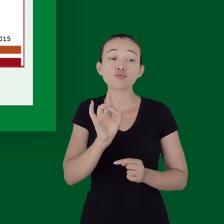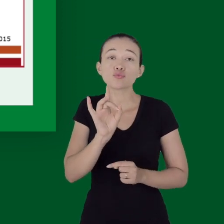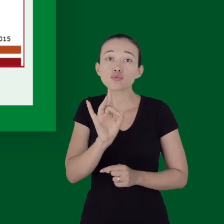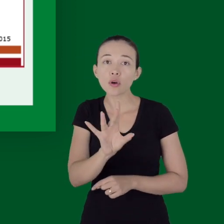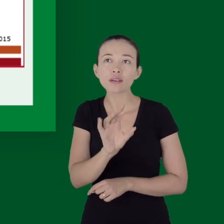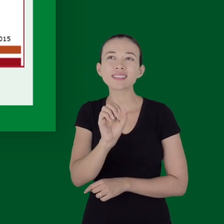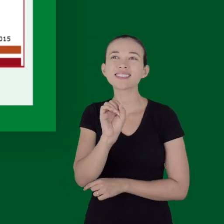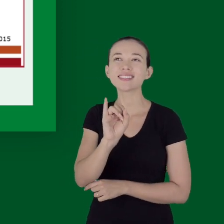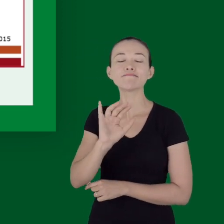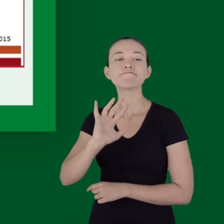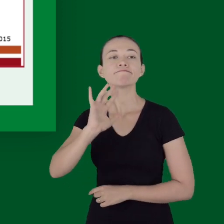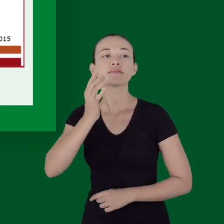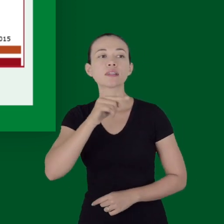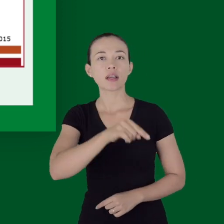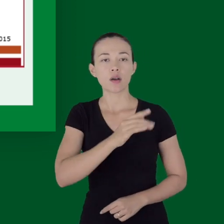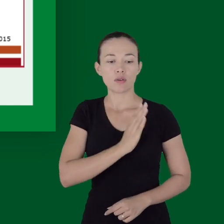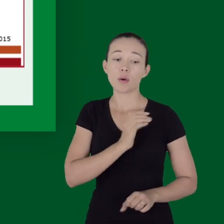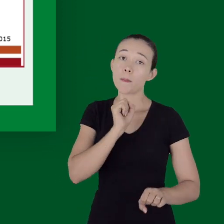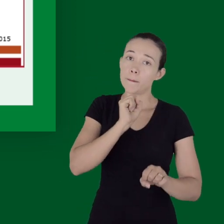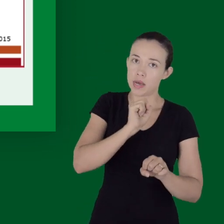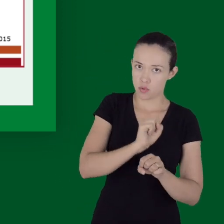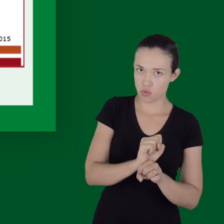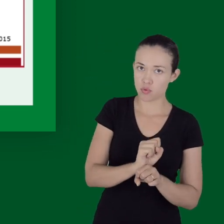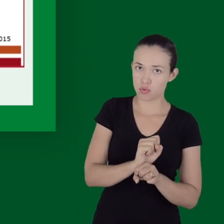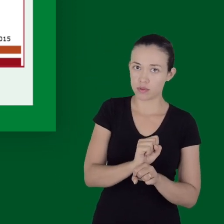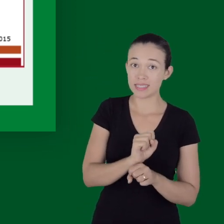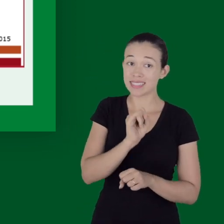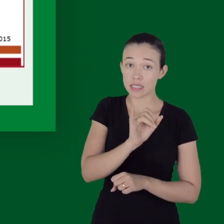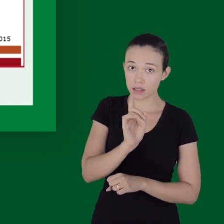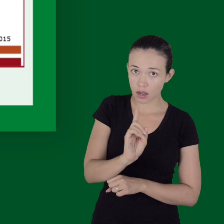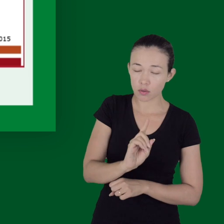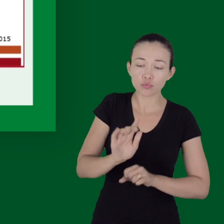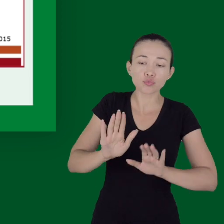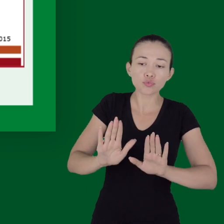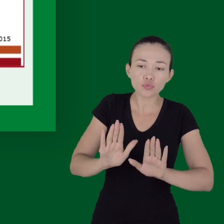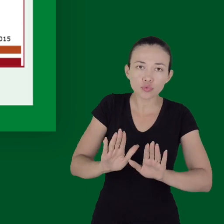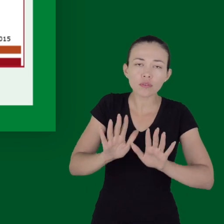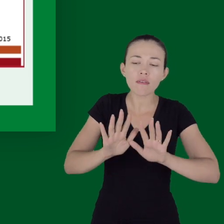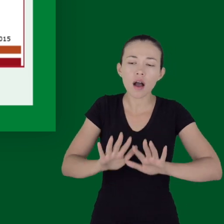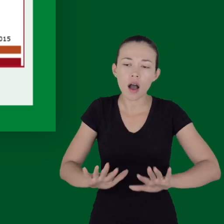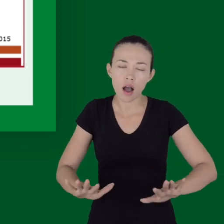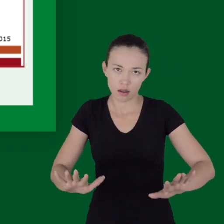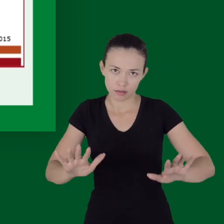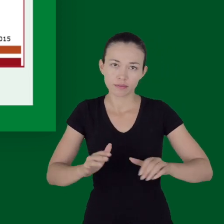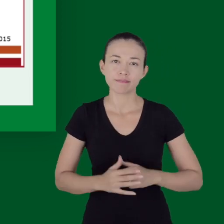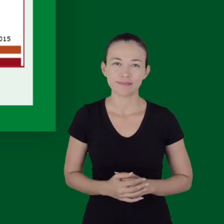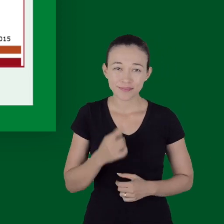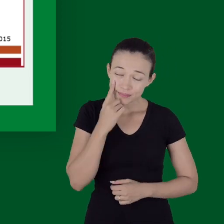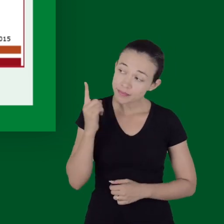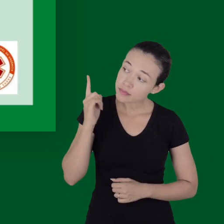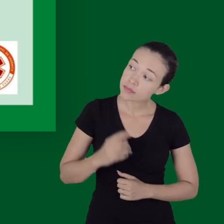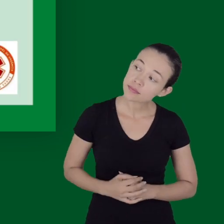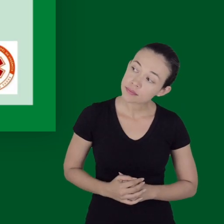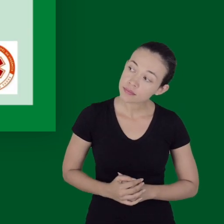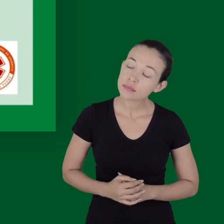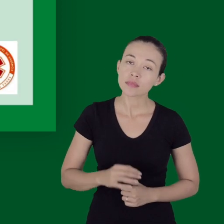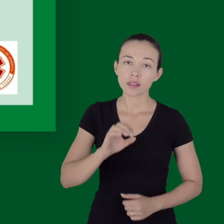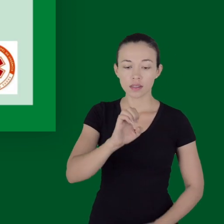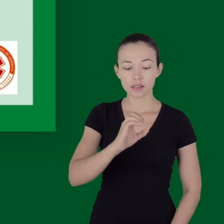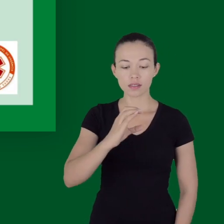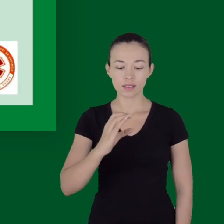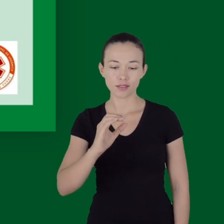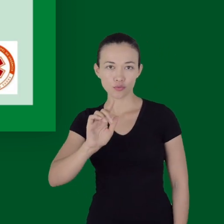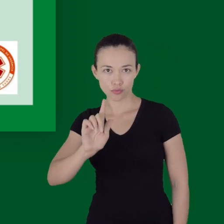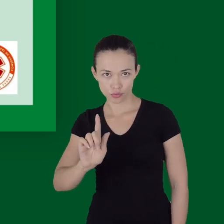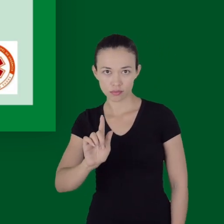né? Então, a gente tem que correr ela mais lenta mesmo. E depois deixá-la correndo 24 horas, né? Aqui